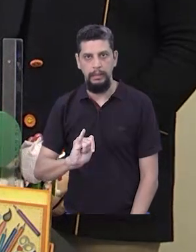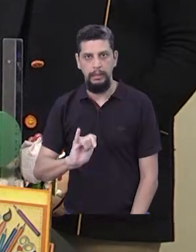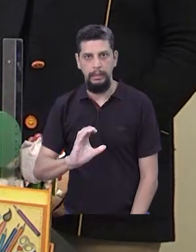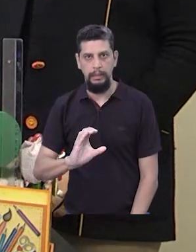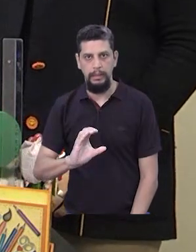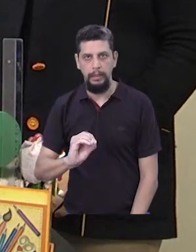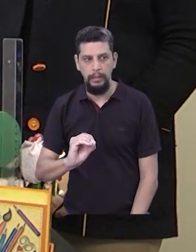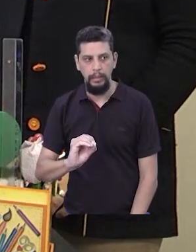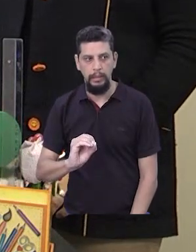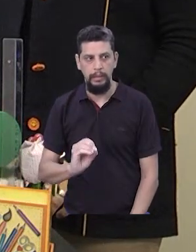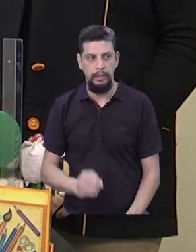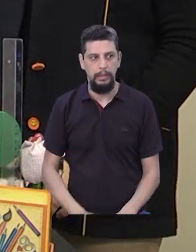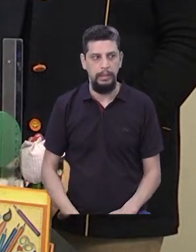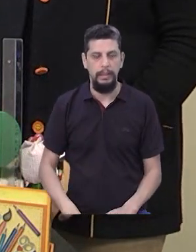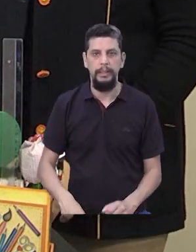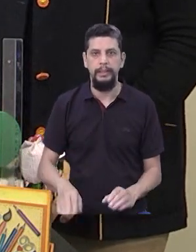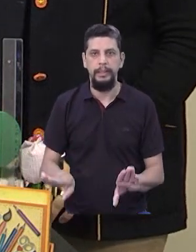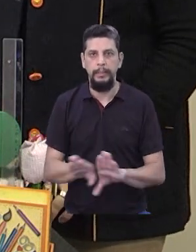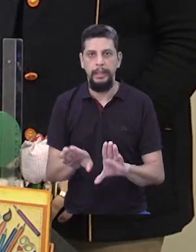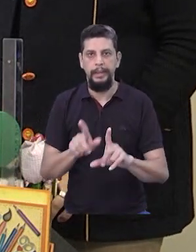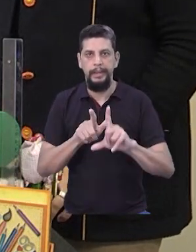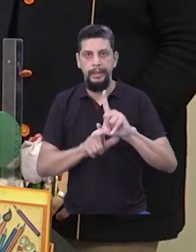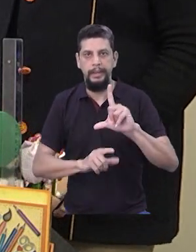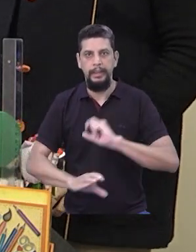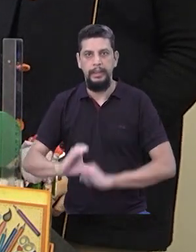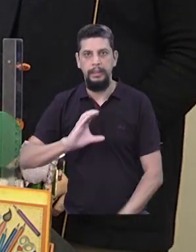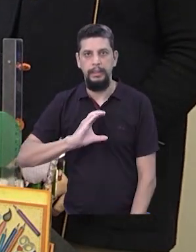Mágico. Então, vou juntar a letra C